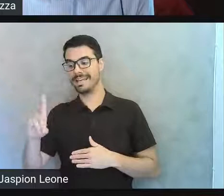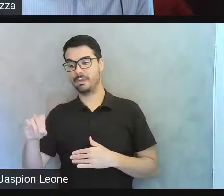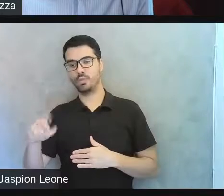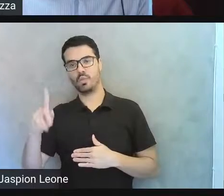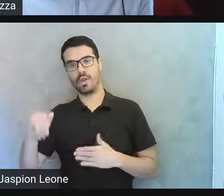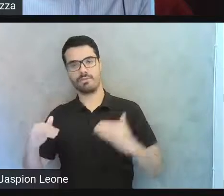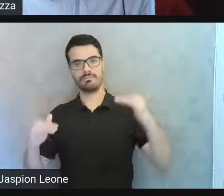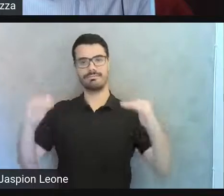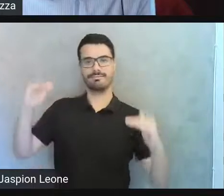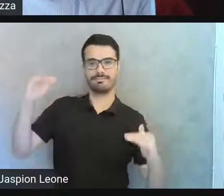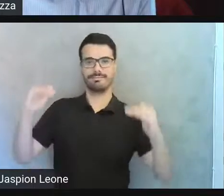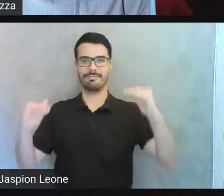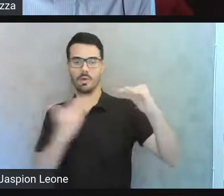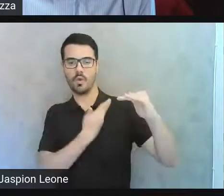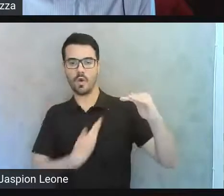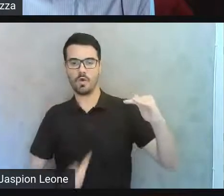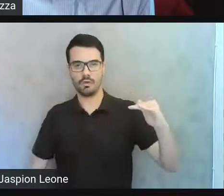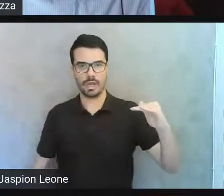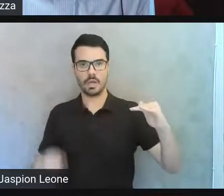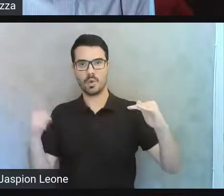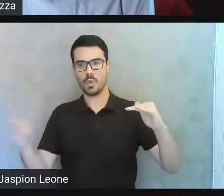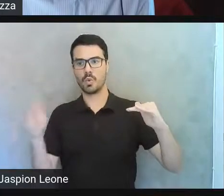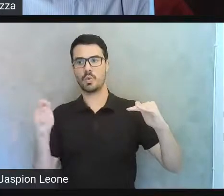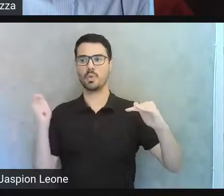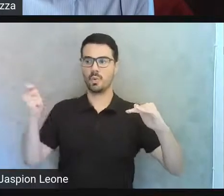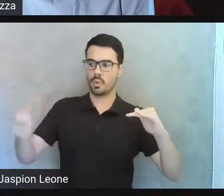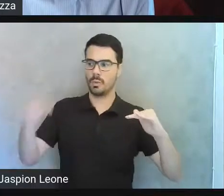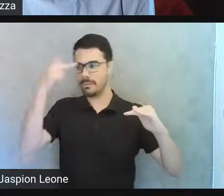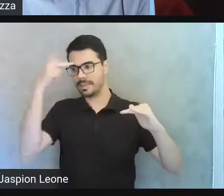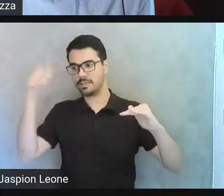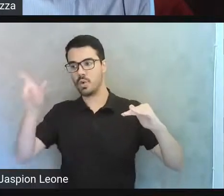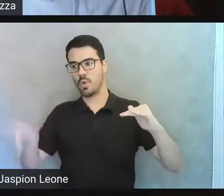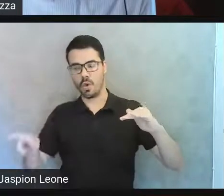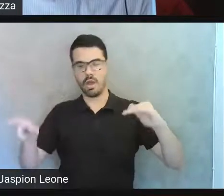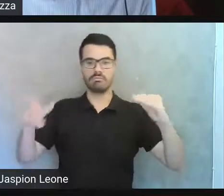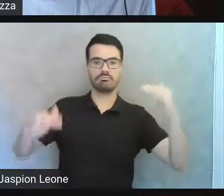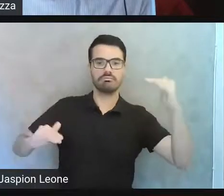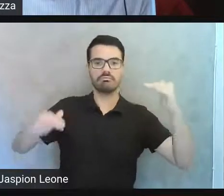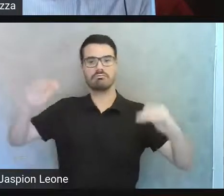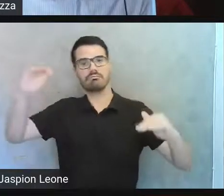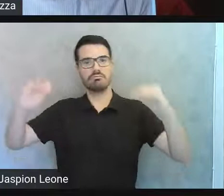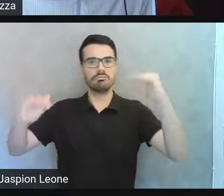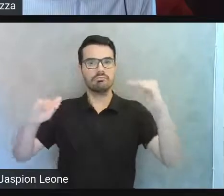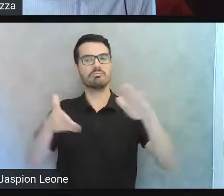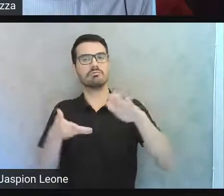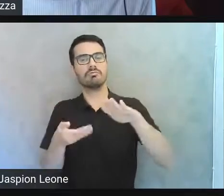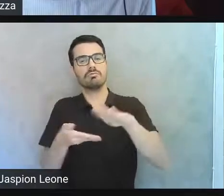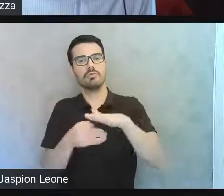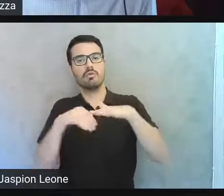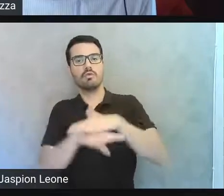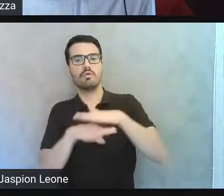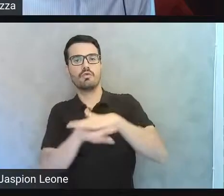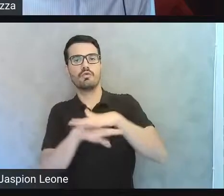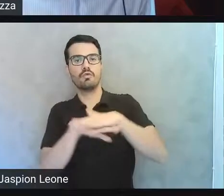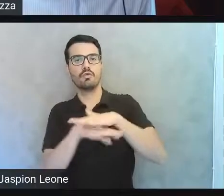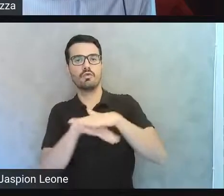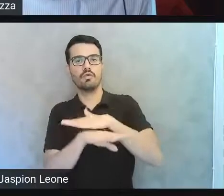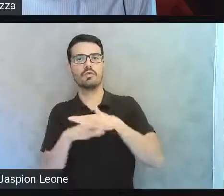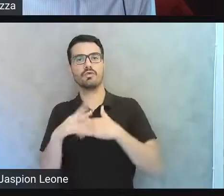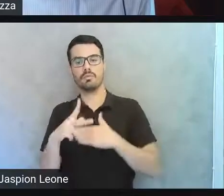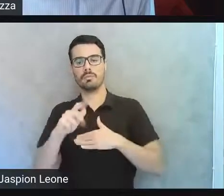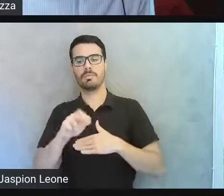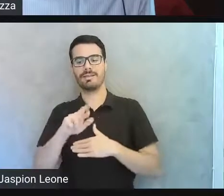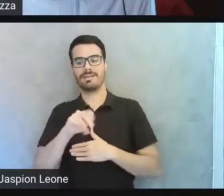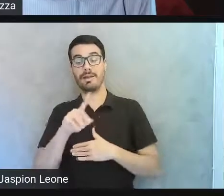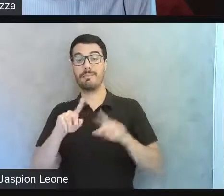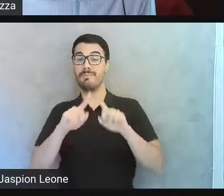incentivos, mas também vai precisar de, né, no caso de uma adoção aqui no Brasil, vai precisar de ficar de olho aí no uso de